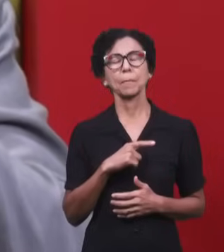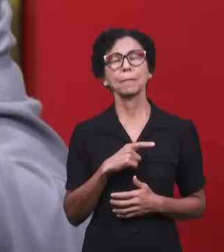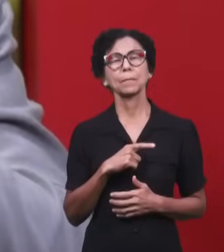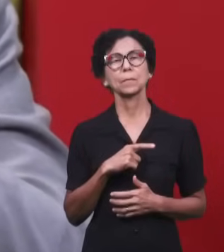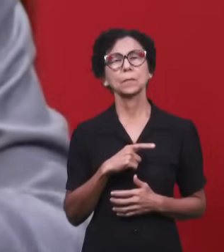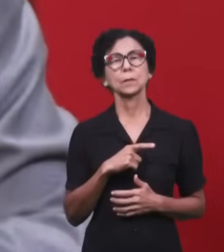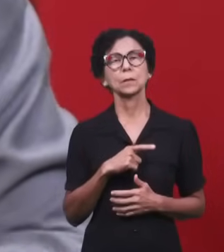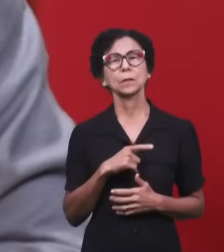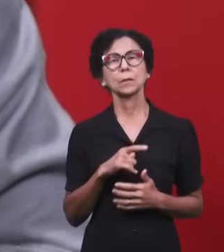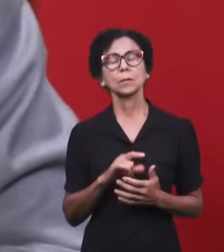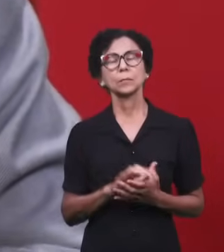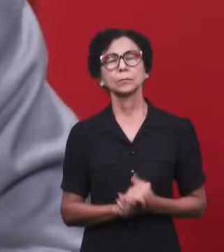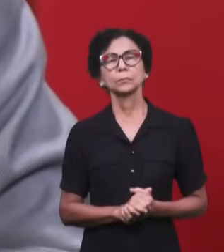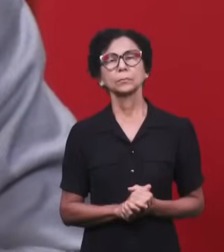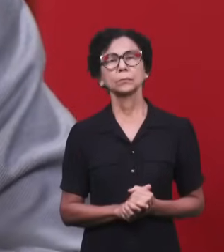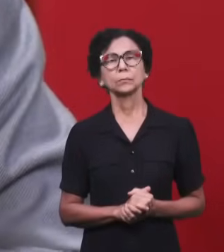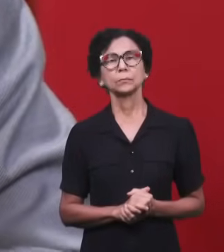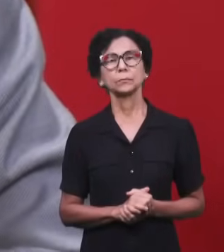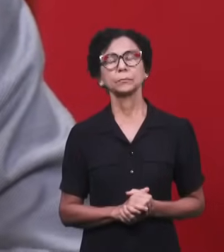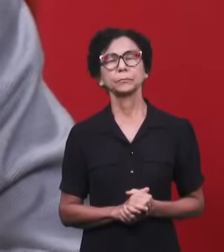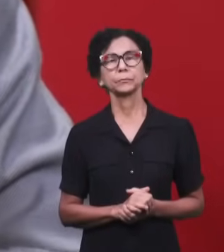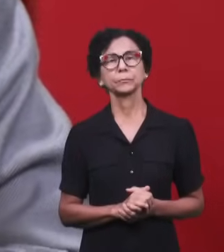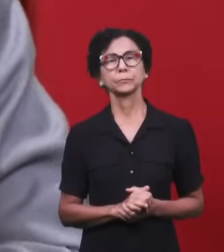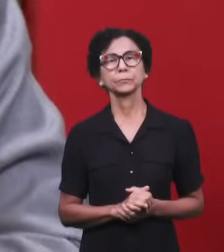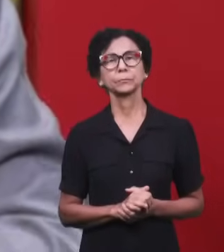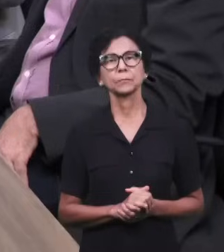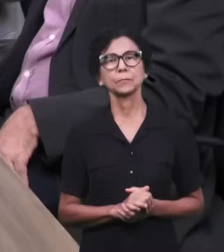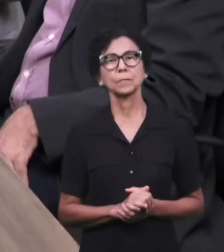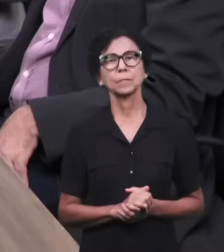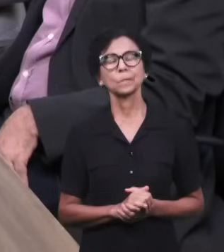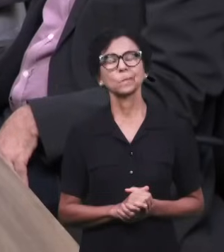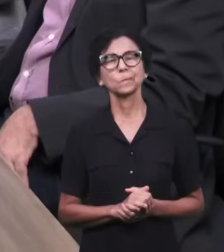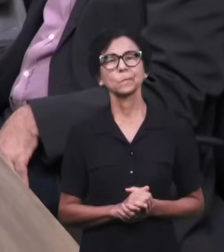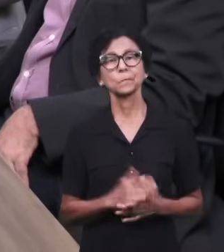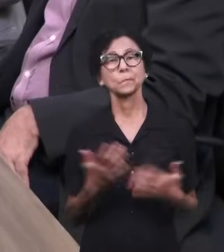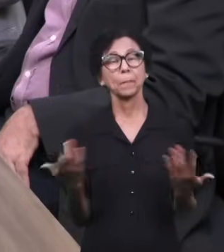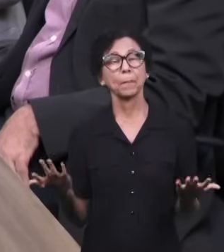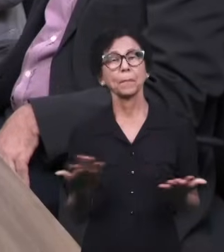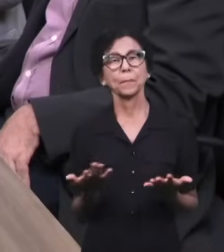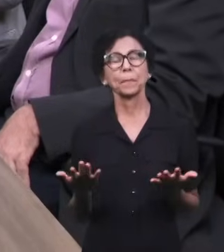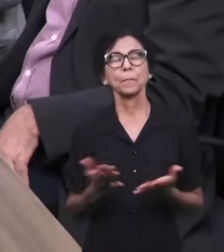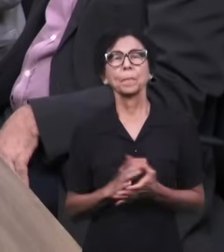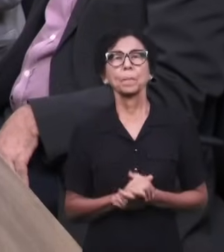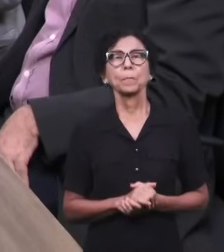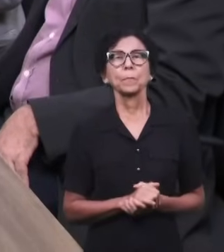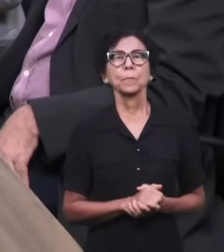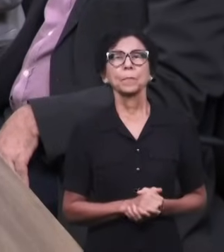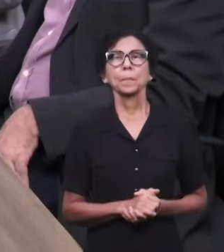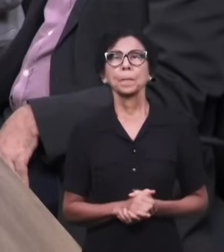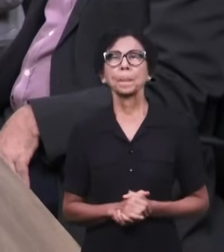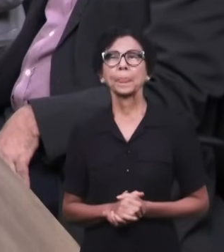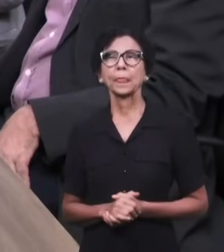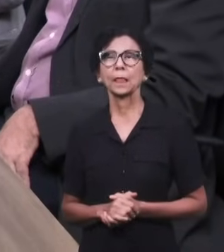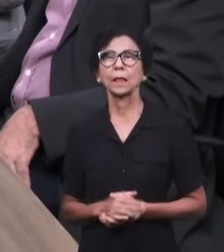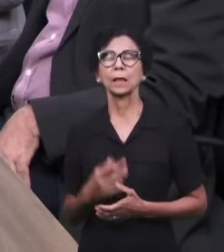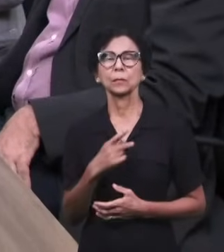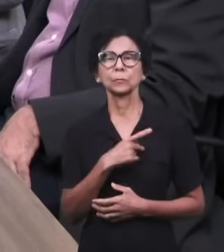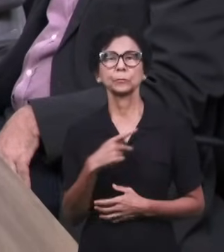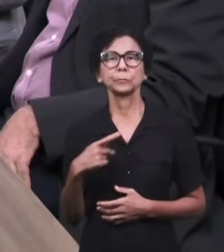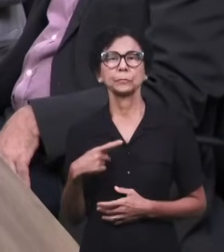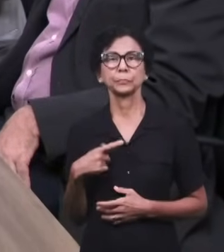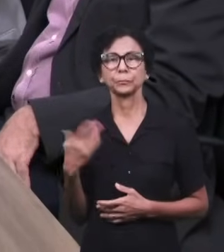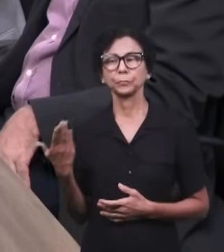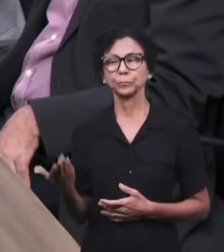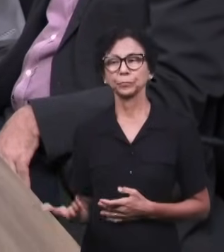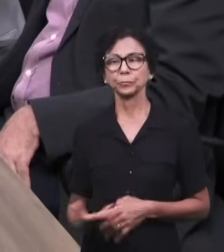edição, nas edições seguintes do programa Família, o Projeto de Deus. E agora sim, a gente apresenta para vocês aqueles pastores que estão comigo